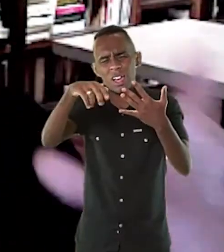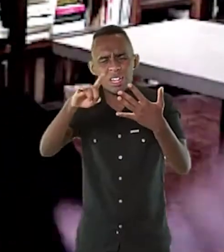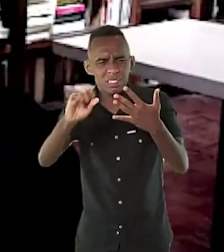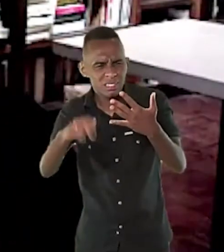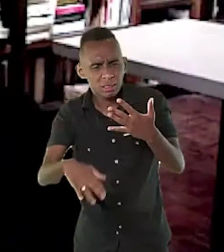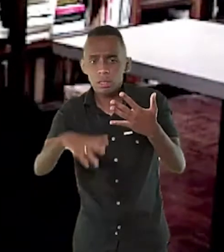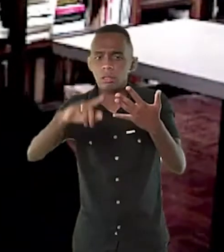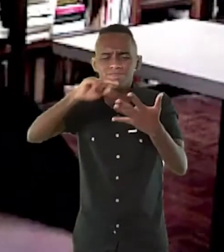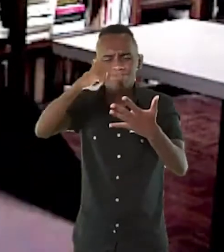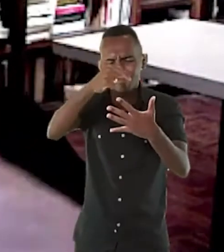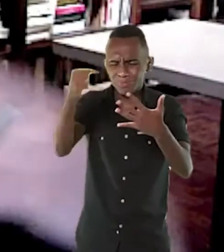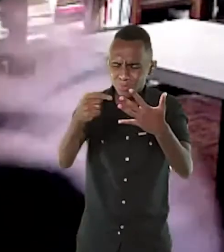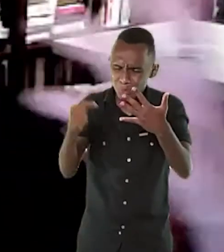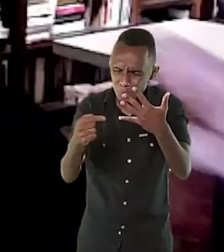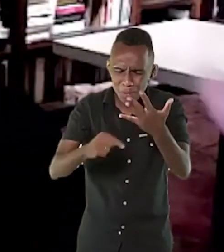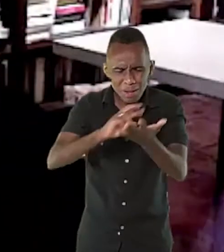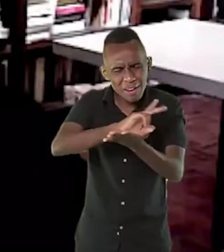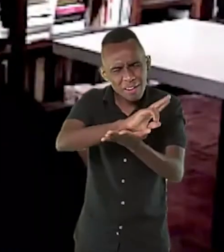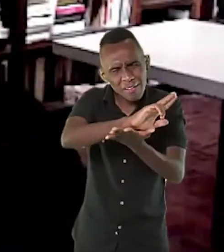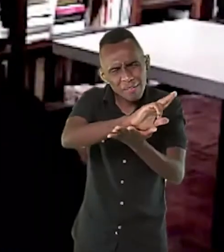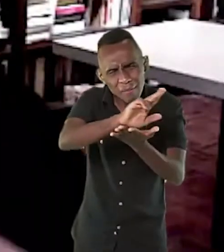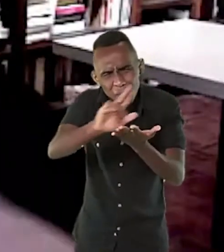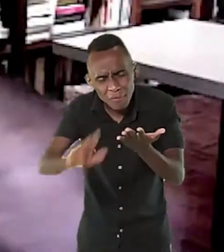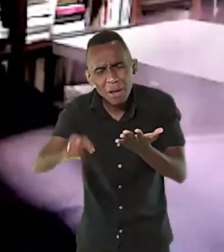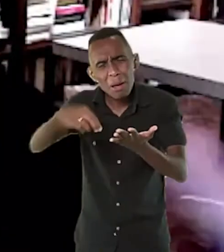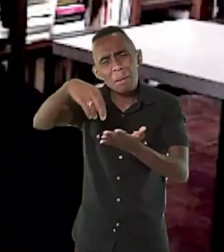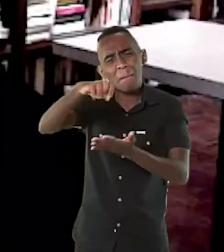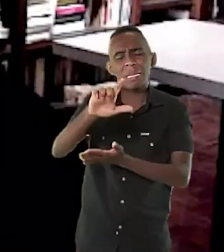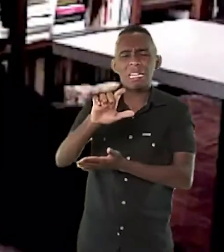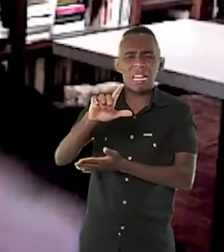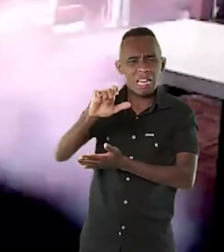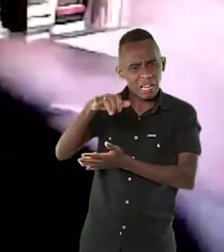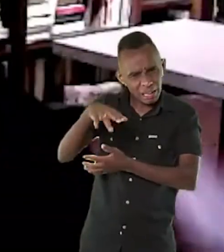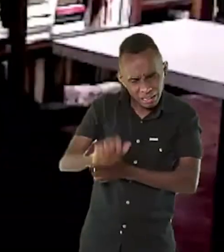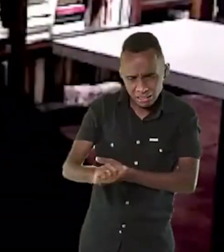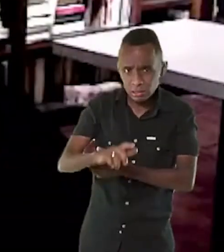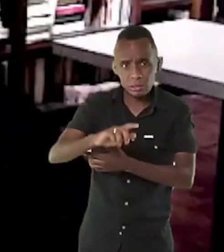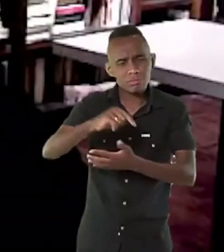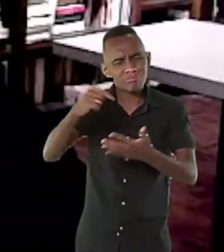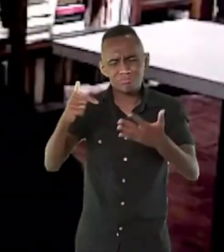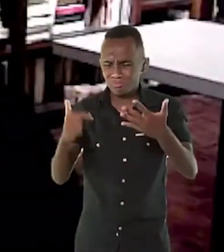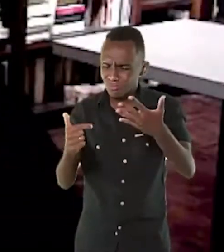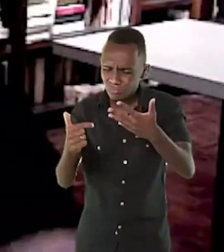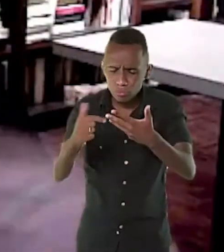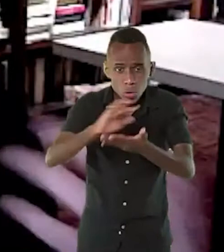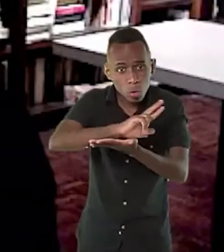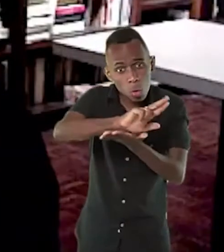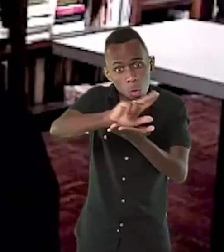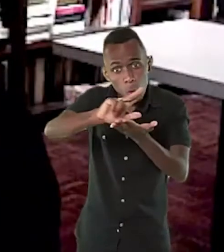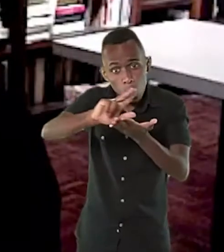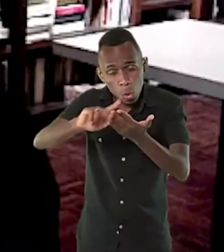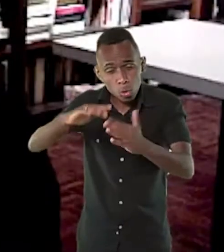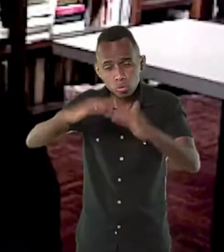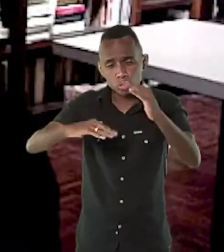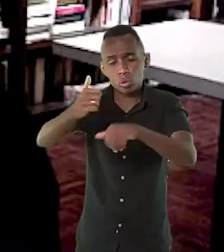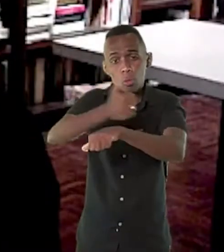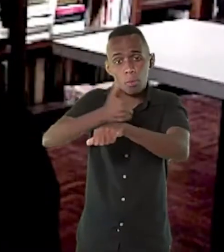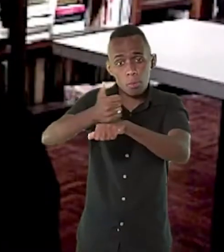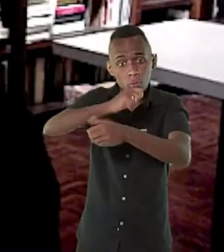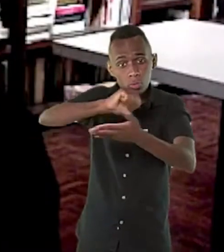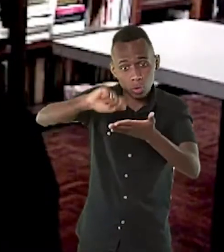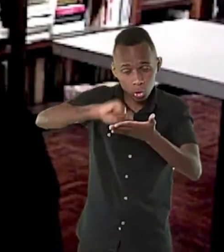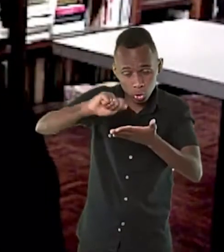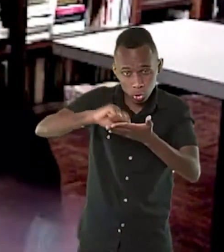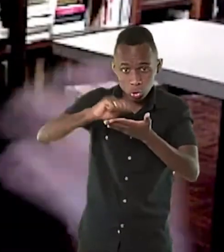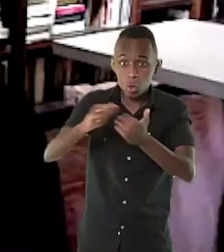Harvey, Trevor Paglen, Milena Shafir, uma miríade aí de incontáveis